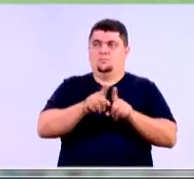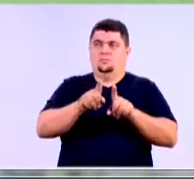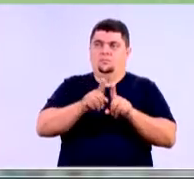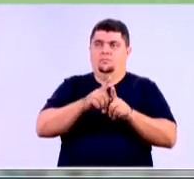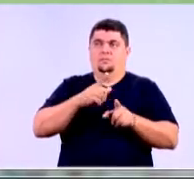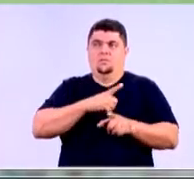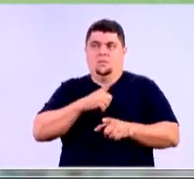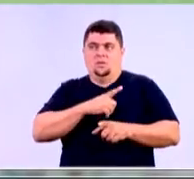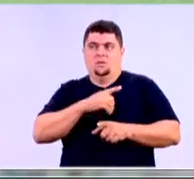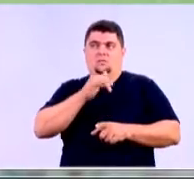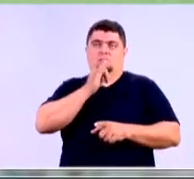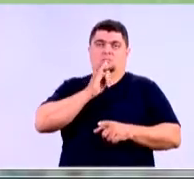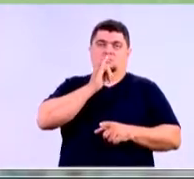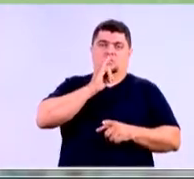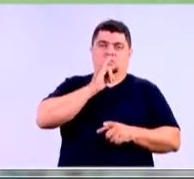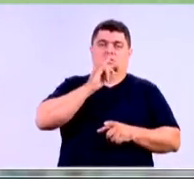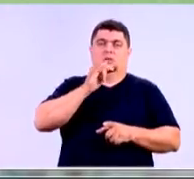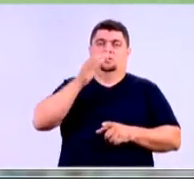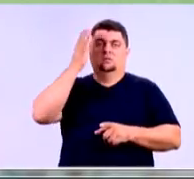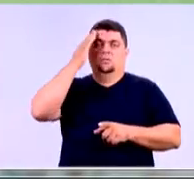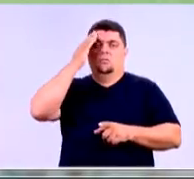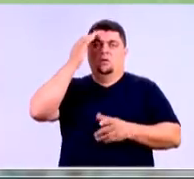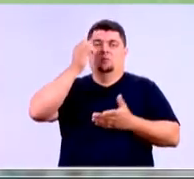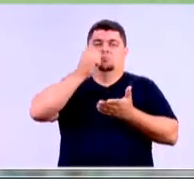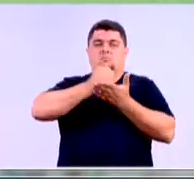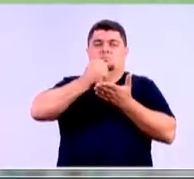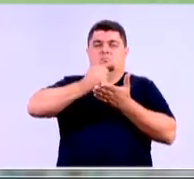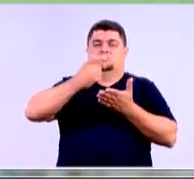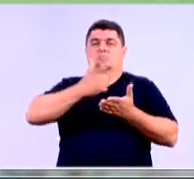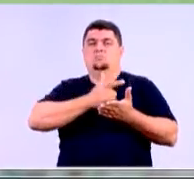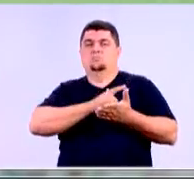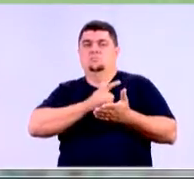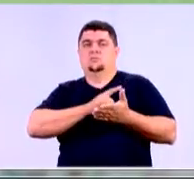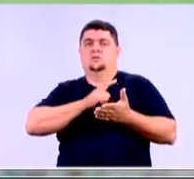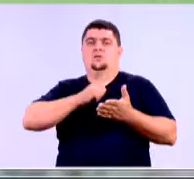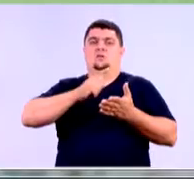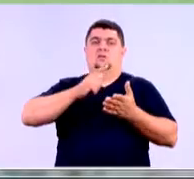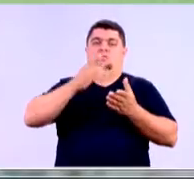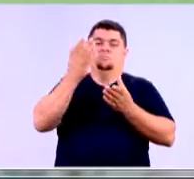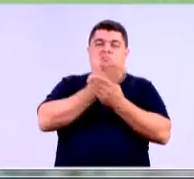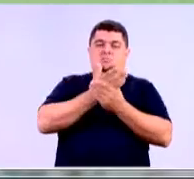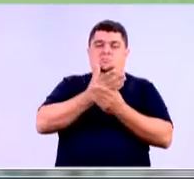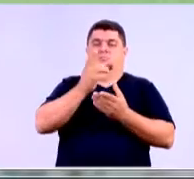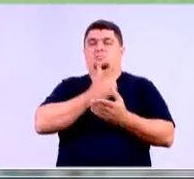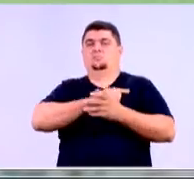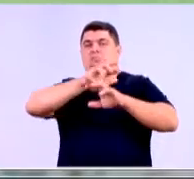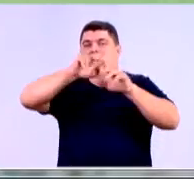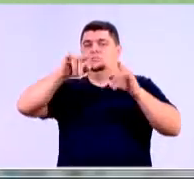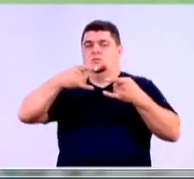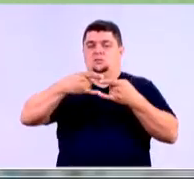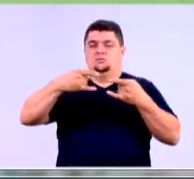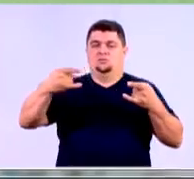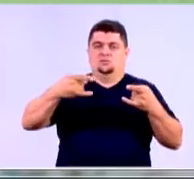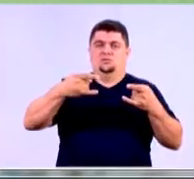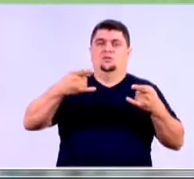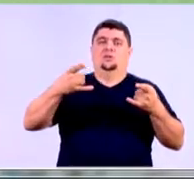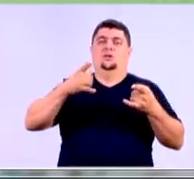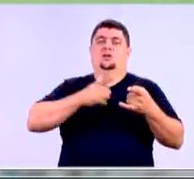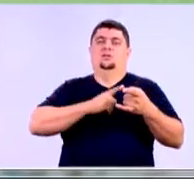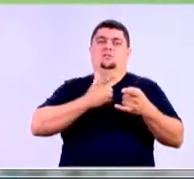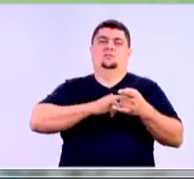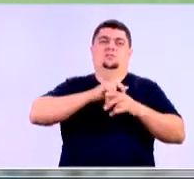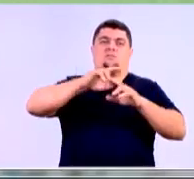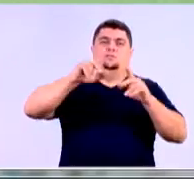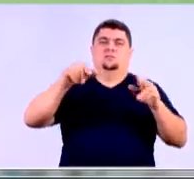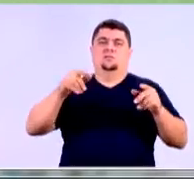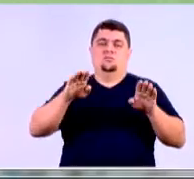entre outras, informações sobre protestos, ações judiciais, emissões de cheques sem fundos, pendências financeiras, participação em